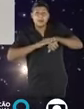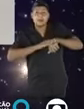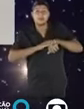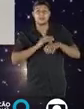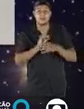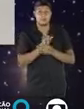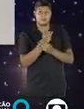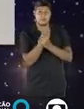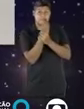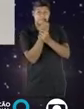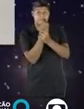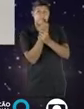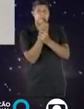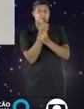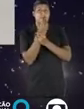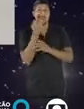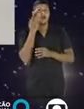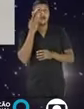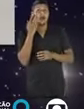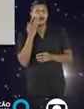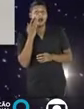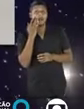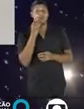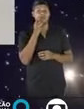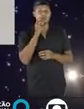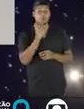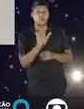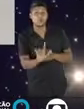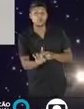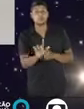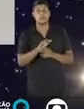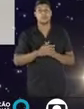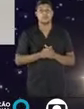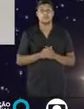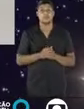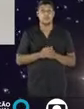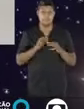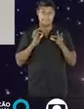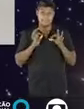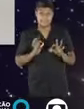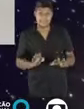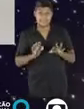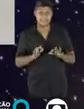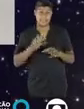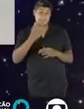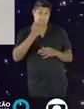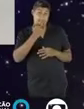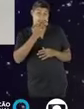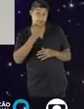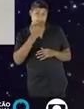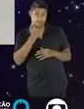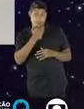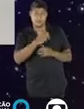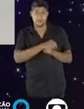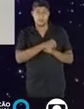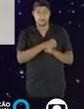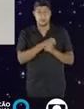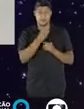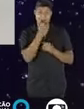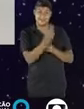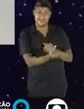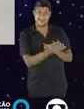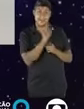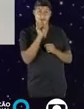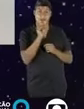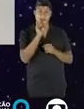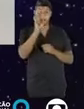mais sustentável, eu acho que a gente consegue, com certeza, dar, na verdade,